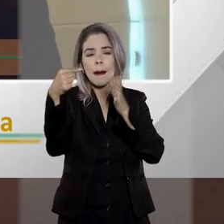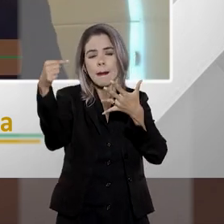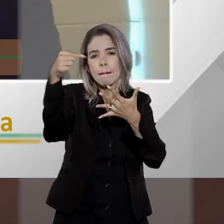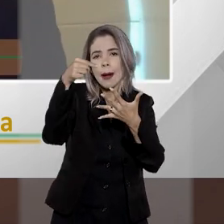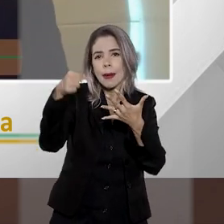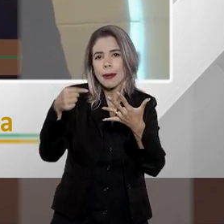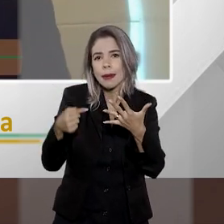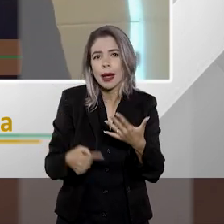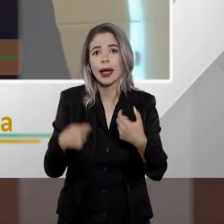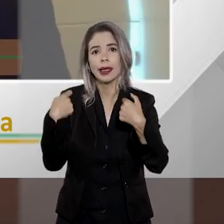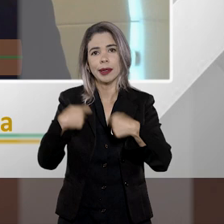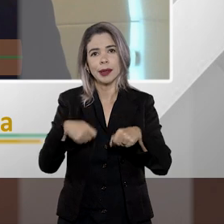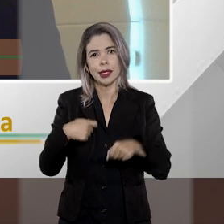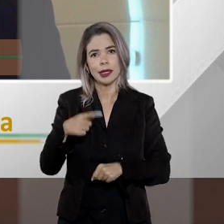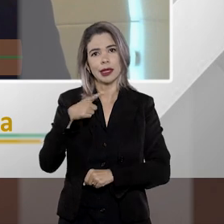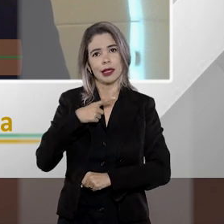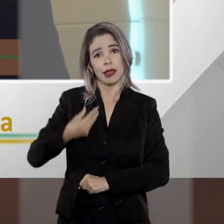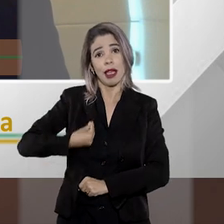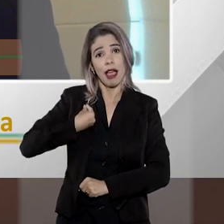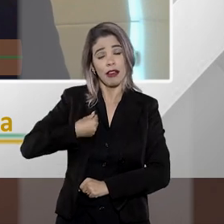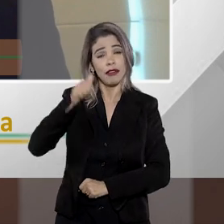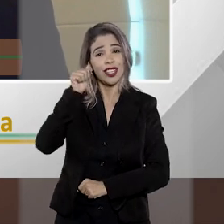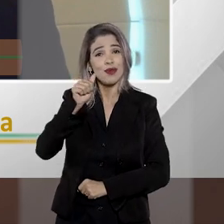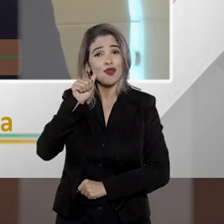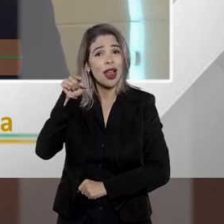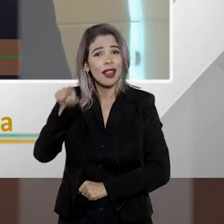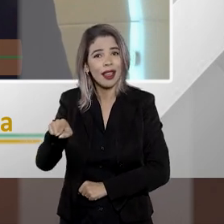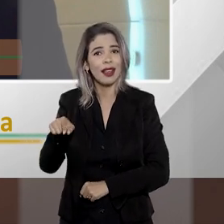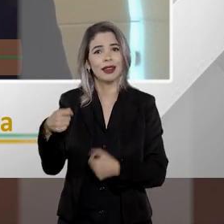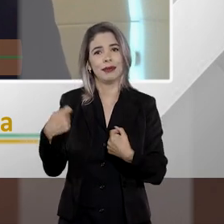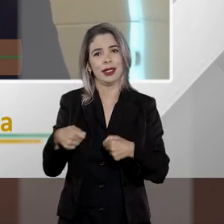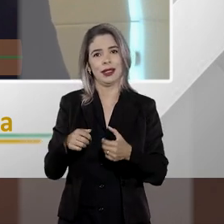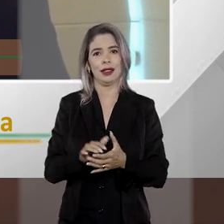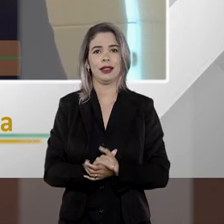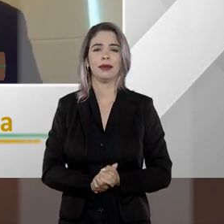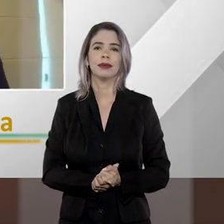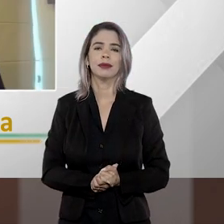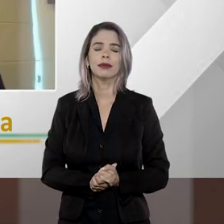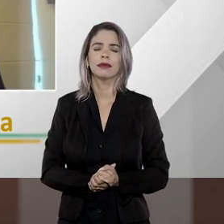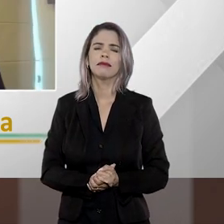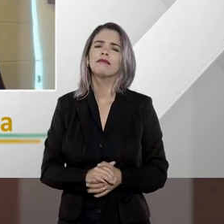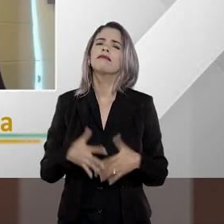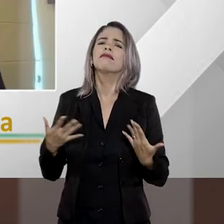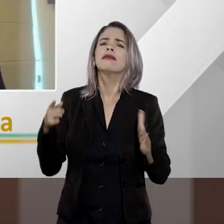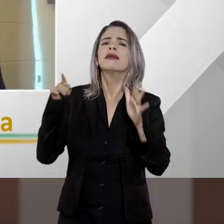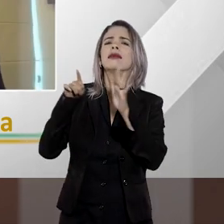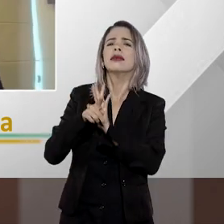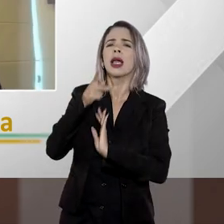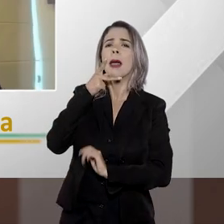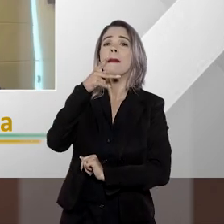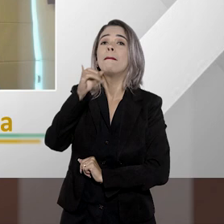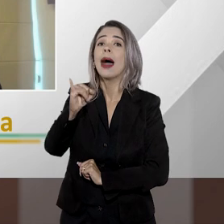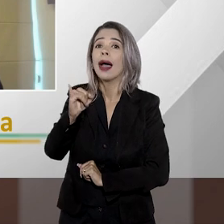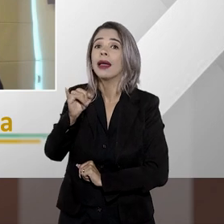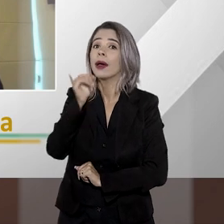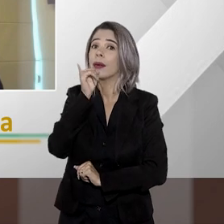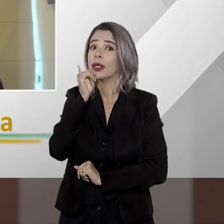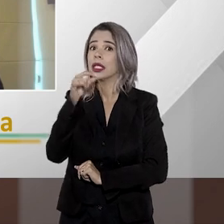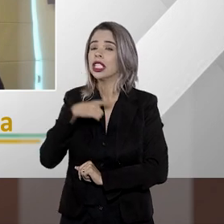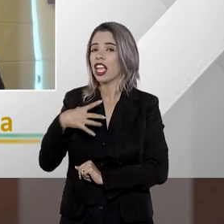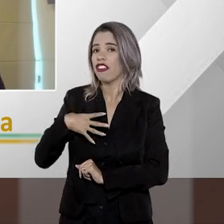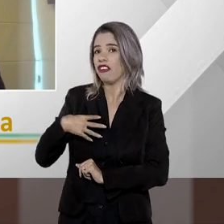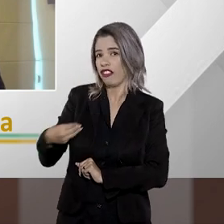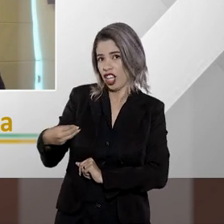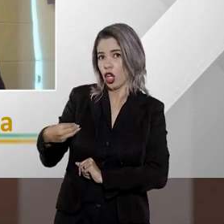as situações ali vivenciadas por essa mulher. E para o pai condenado com o filho nas mesmas condições, ou